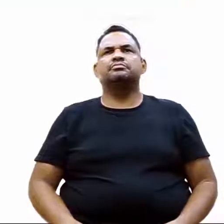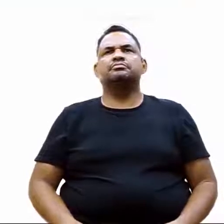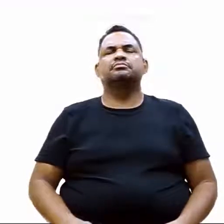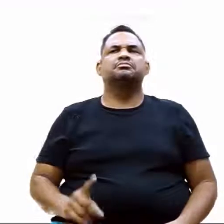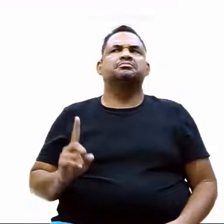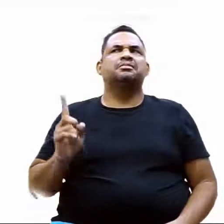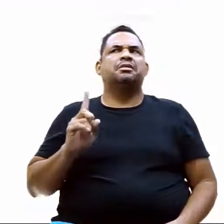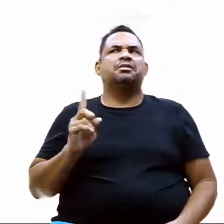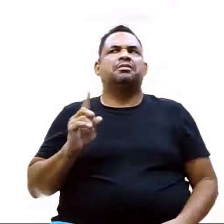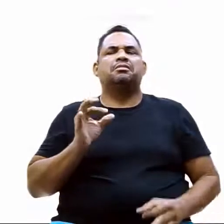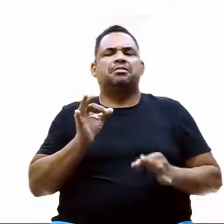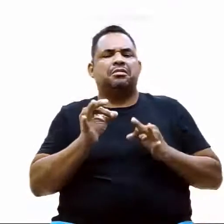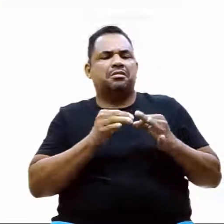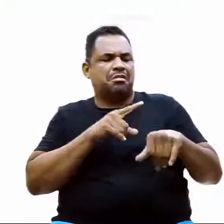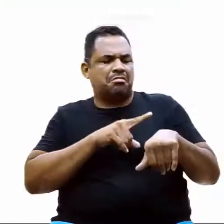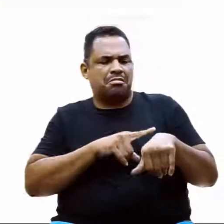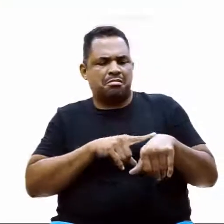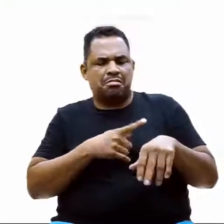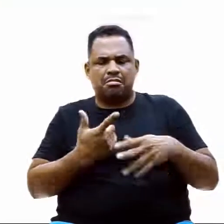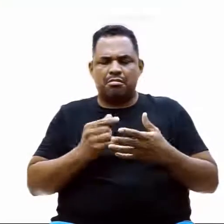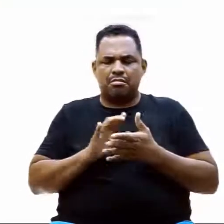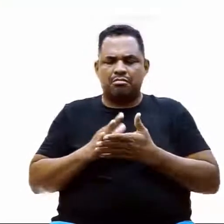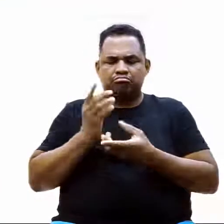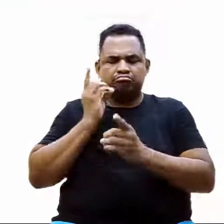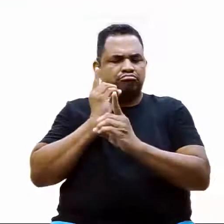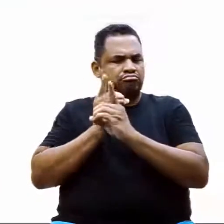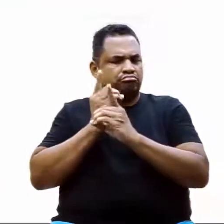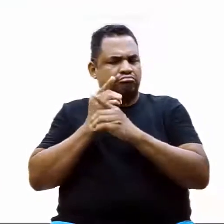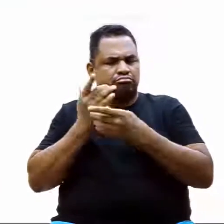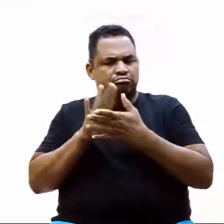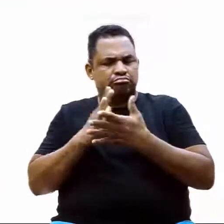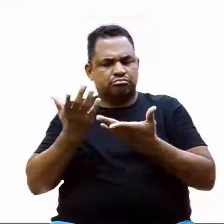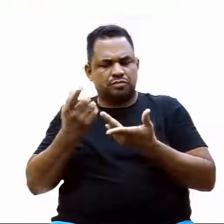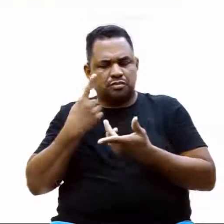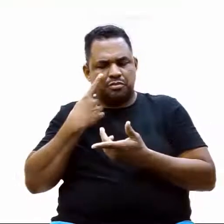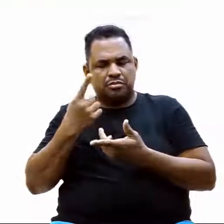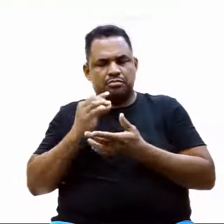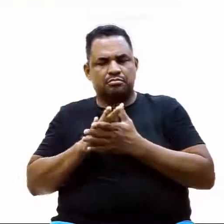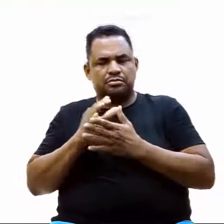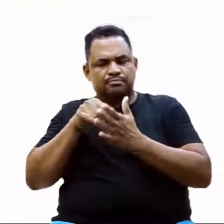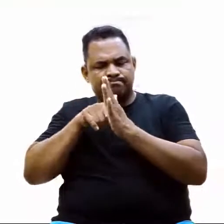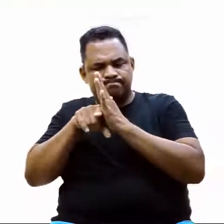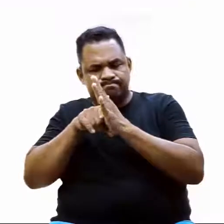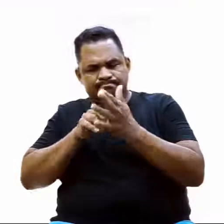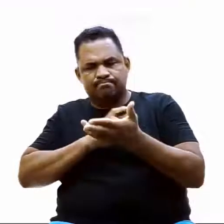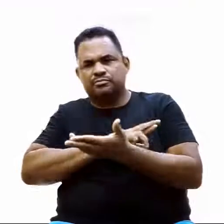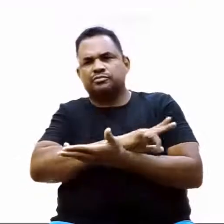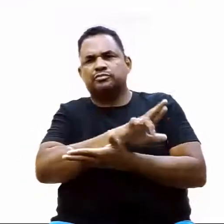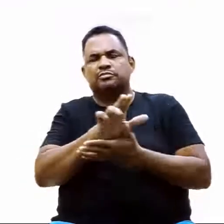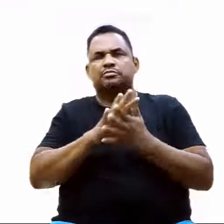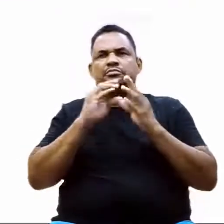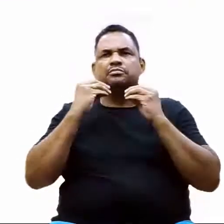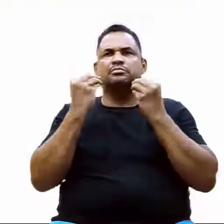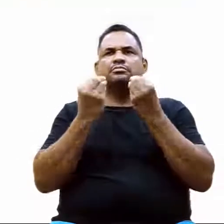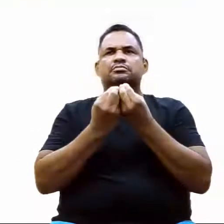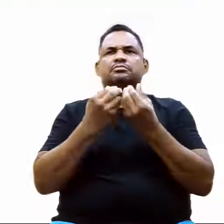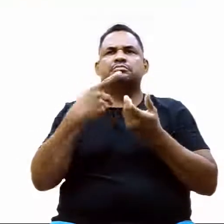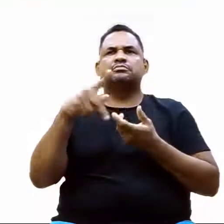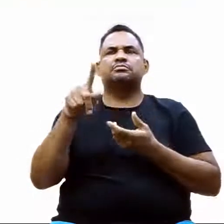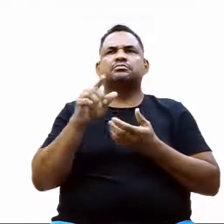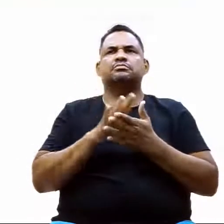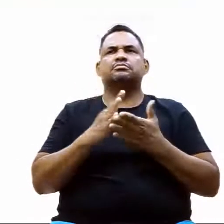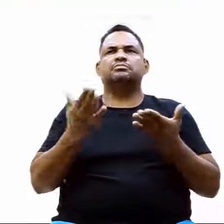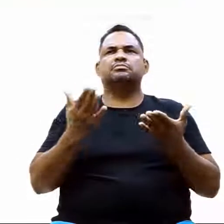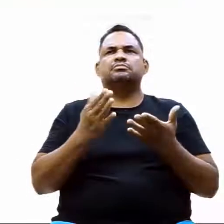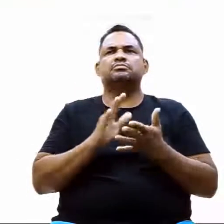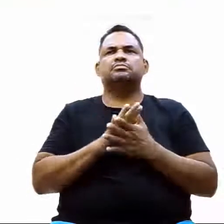mesma hora que o Proust chegou a essa conclusão, mas ele analisou diversas substâncias para daí, então,